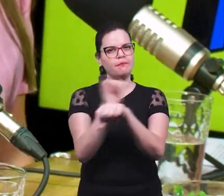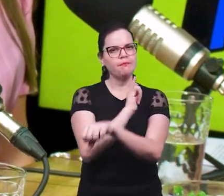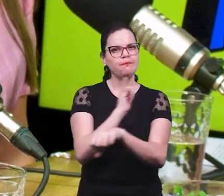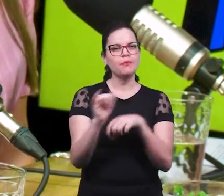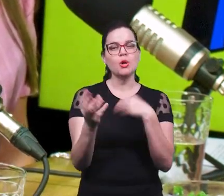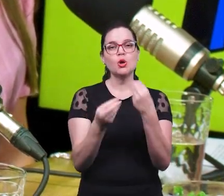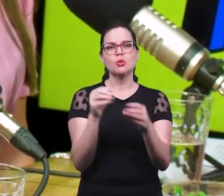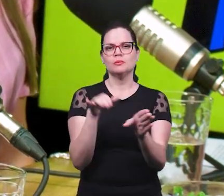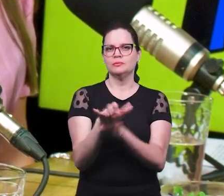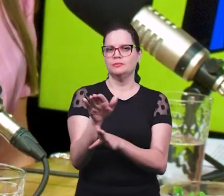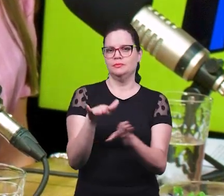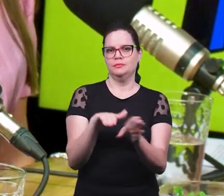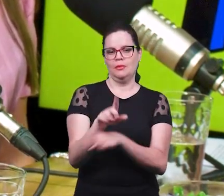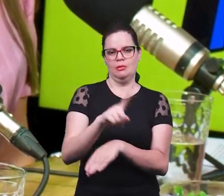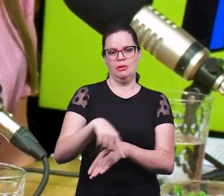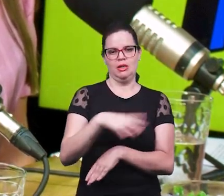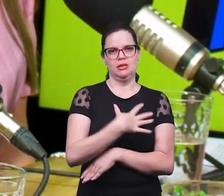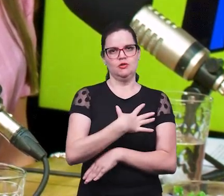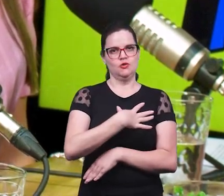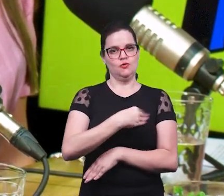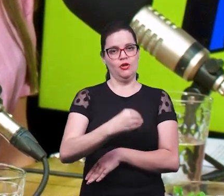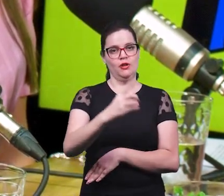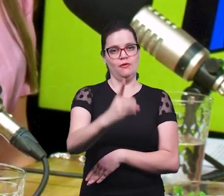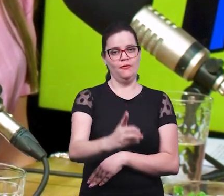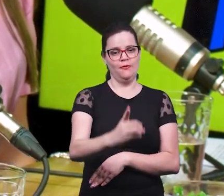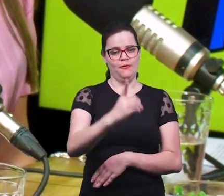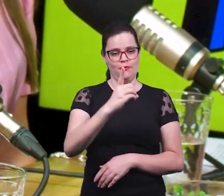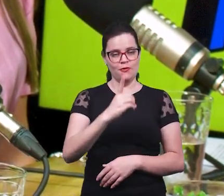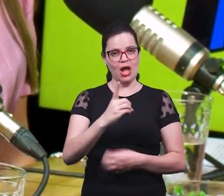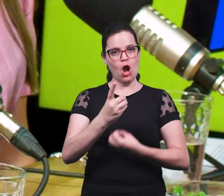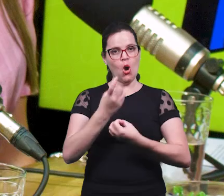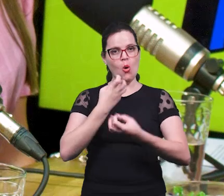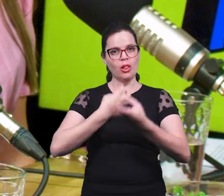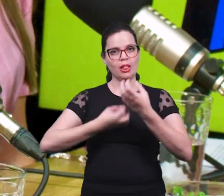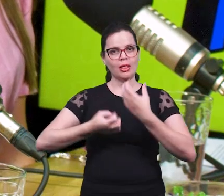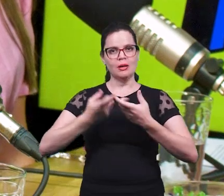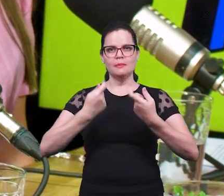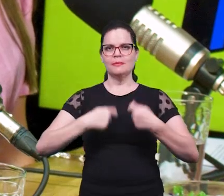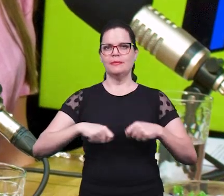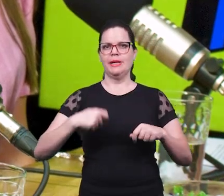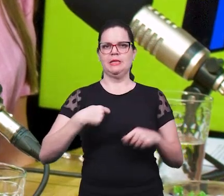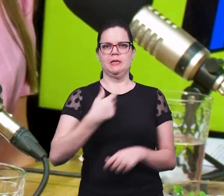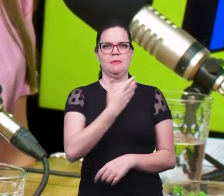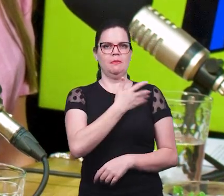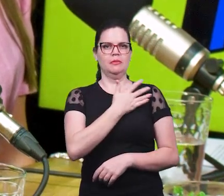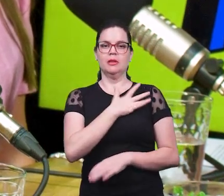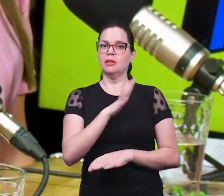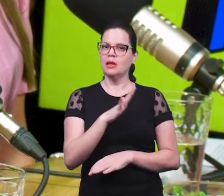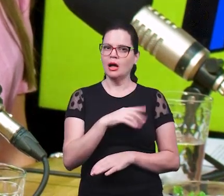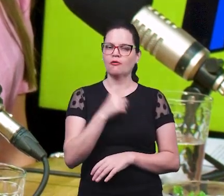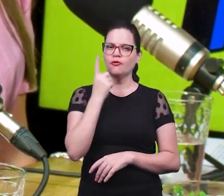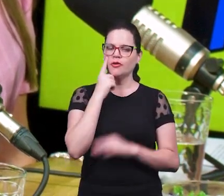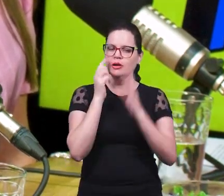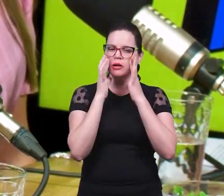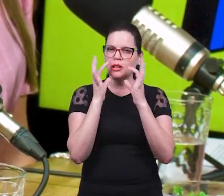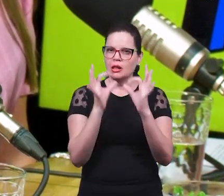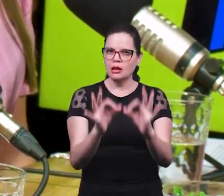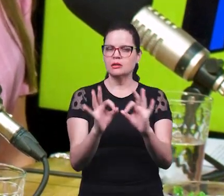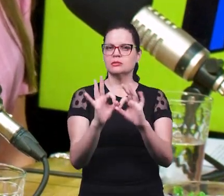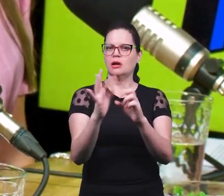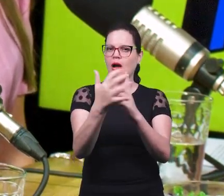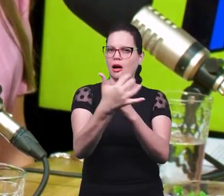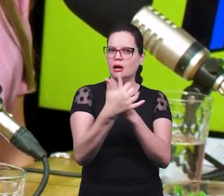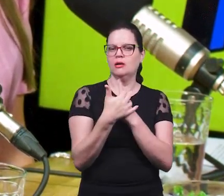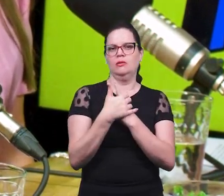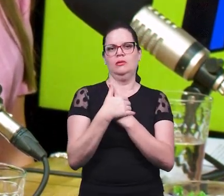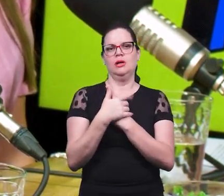deixe os filhos se colocarem, tirarem dúvidas sem preconceitos, acolham as falhas, acolham os